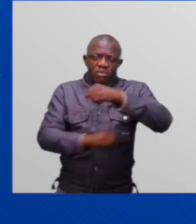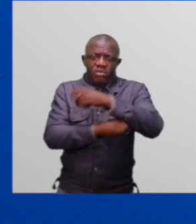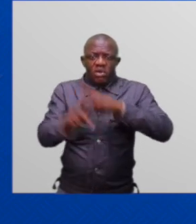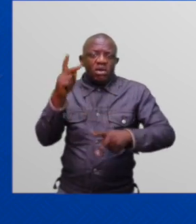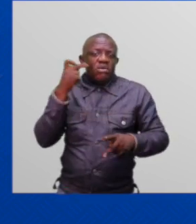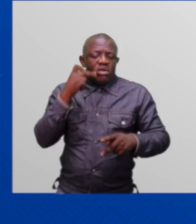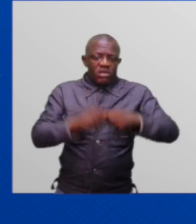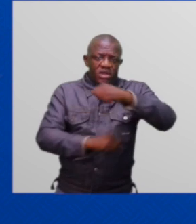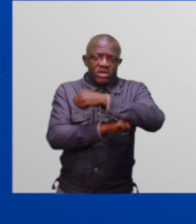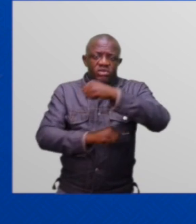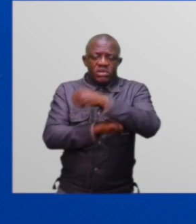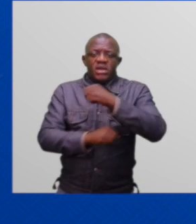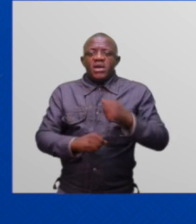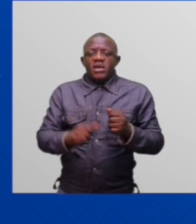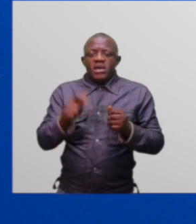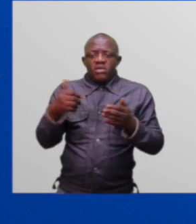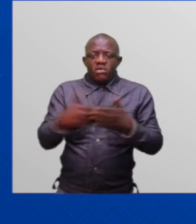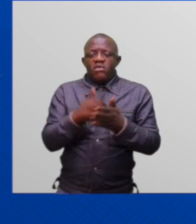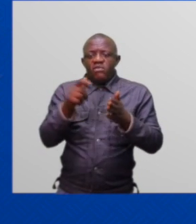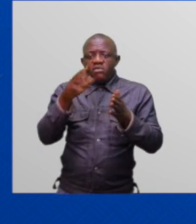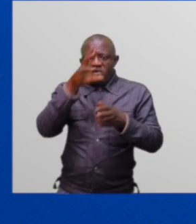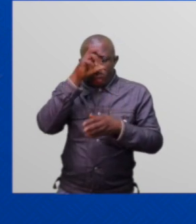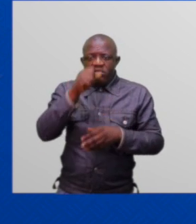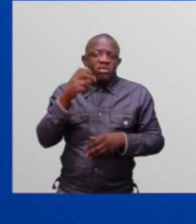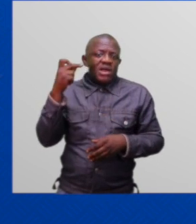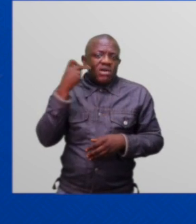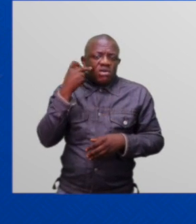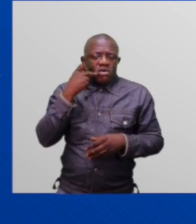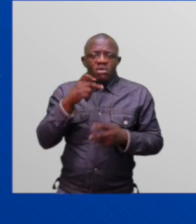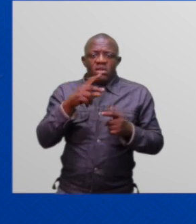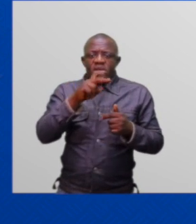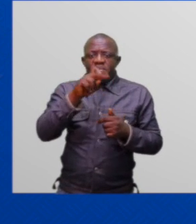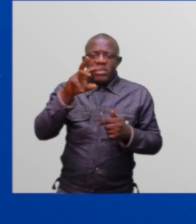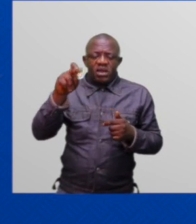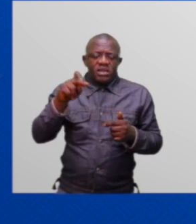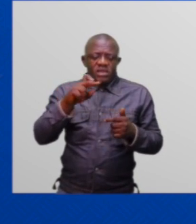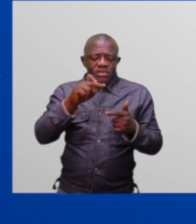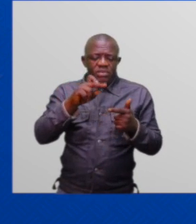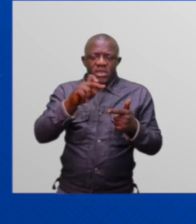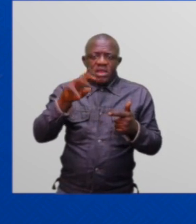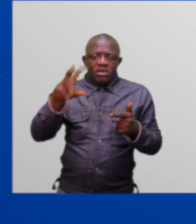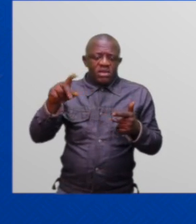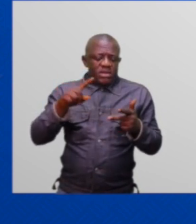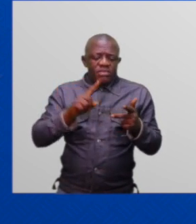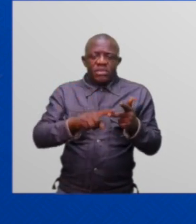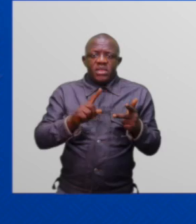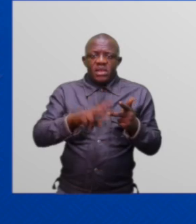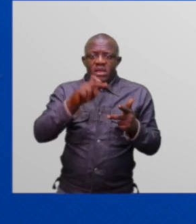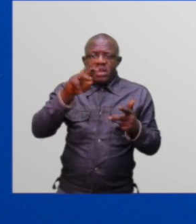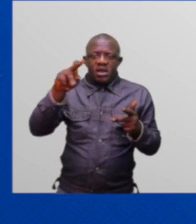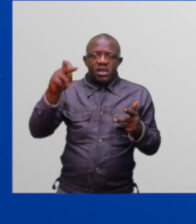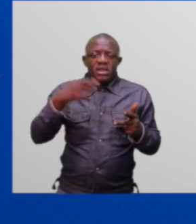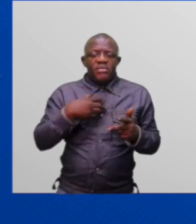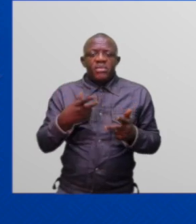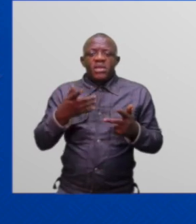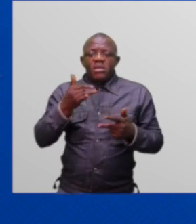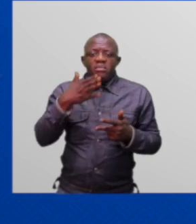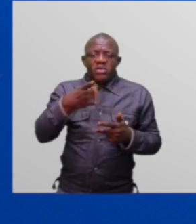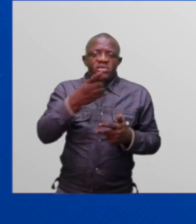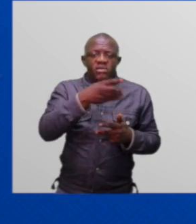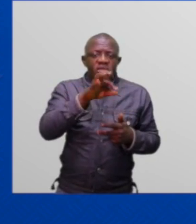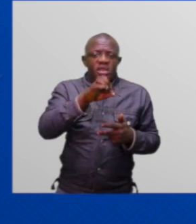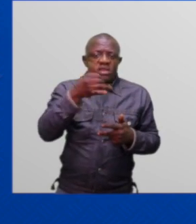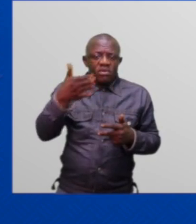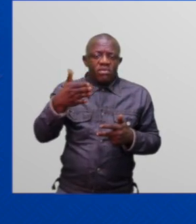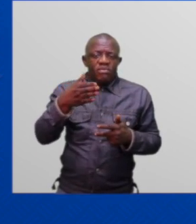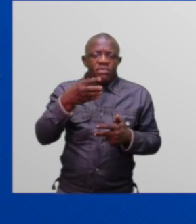governamentais angolanas, a Ação Agrária Angolana, a ADRA e a Associação Cívica de Angola-AP. Em 1991